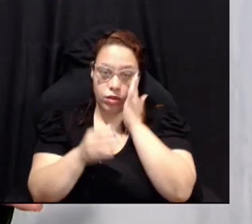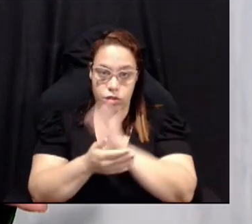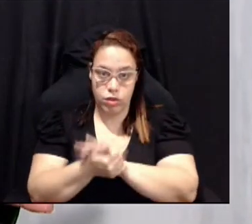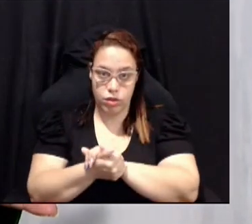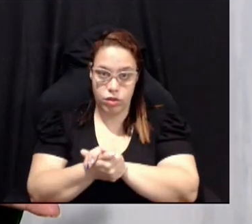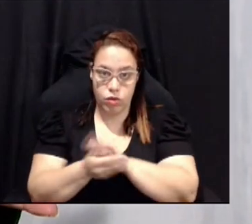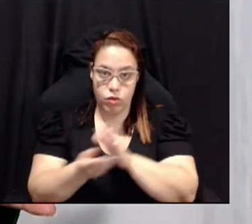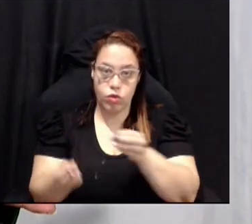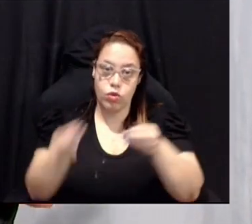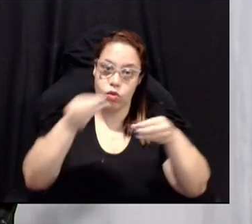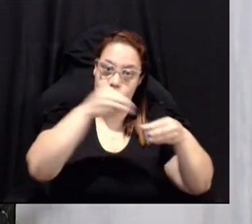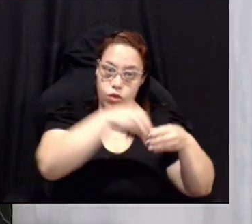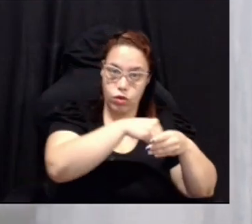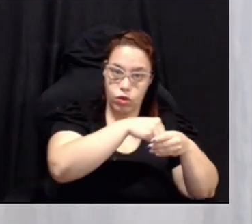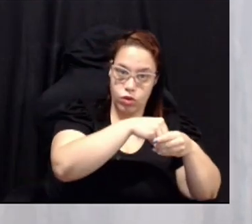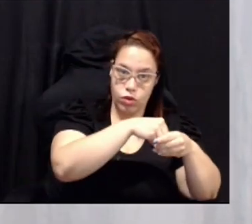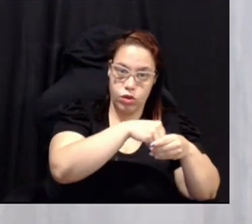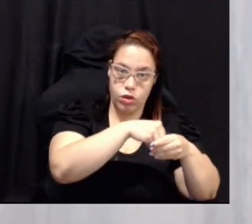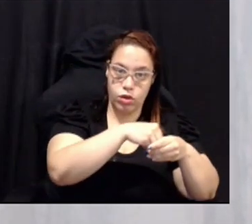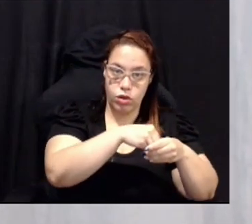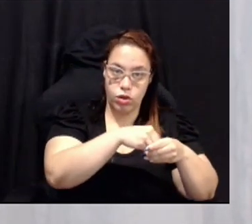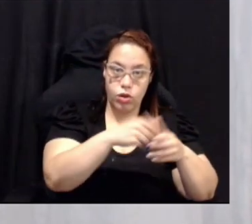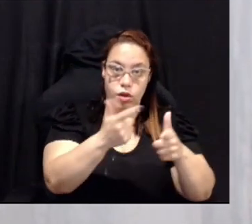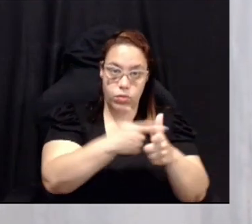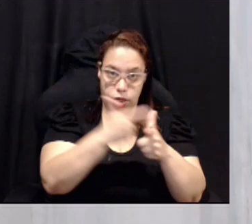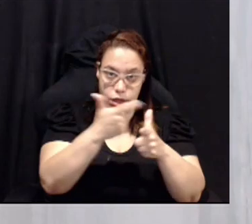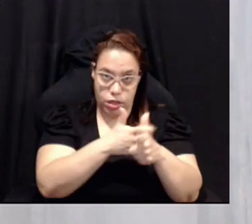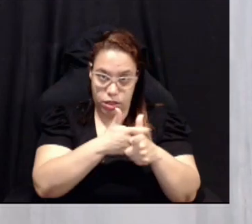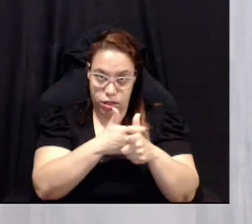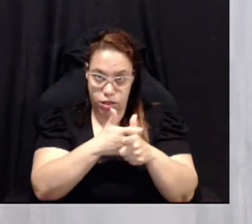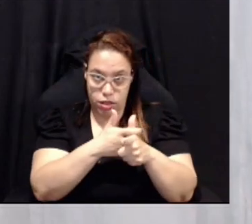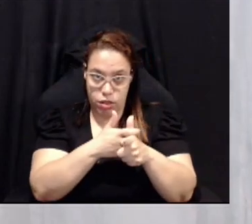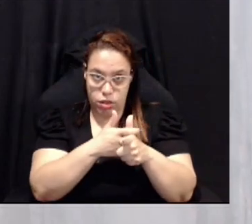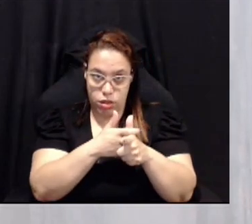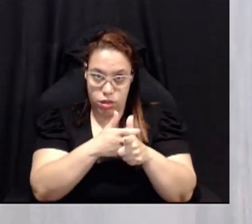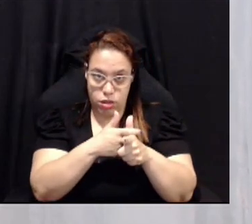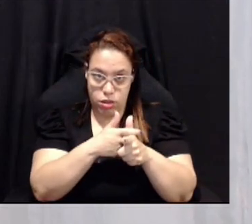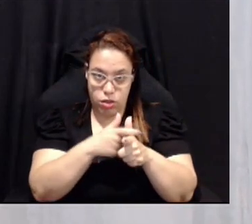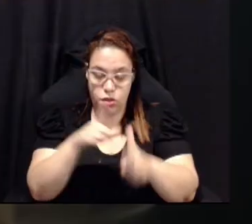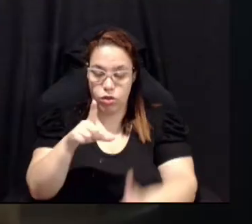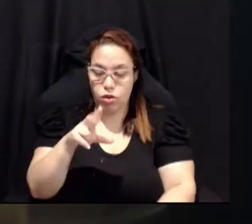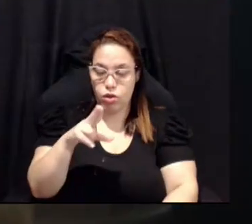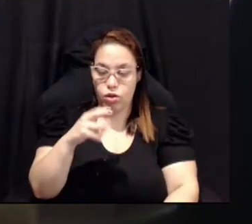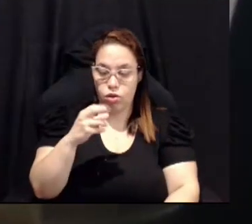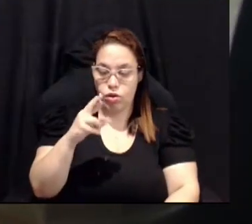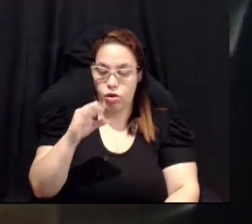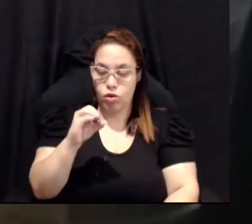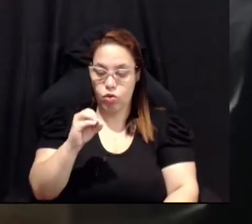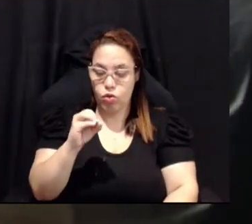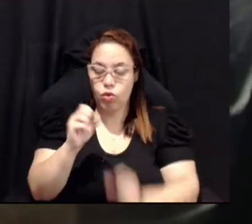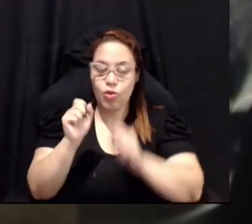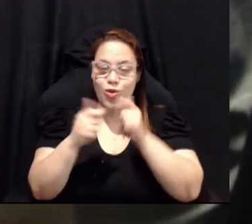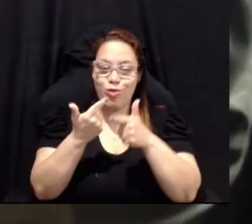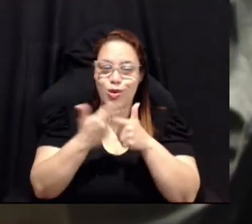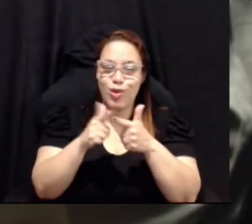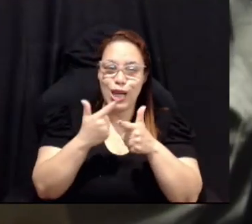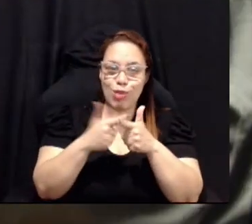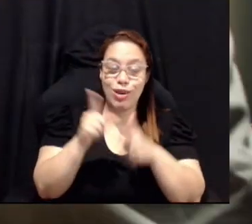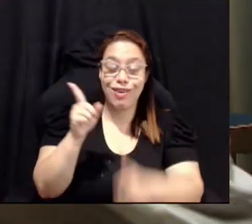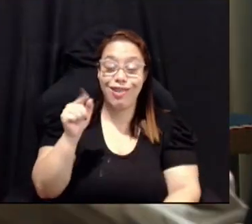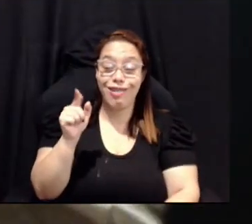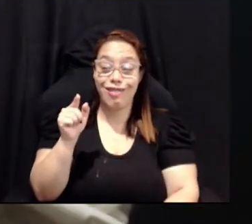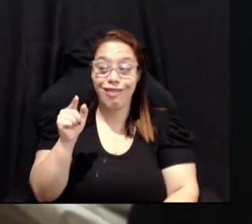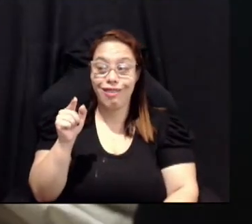devolve o dinheiro que você pegou e fica com o seu lucro. A grande questão é quando você